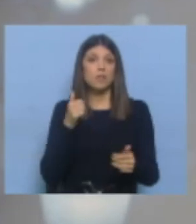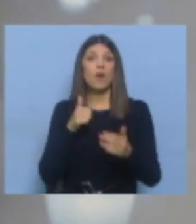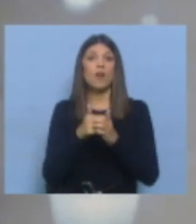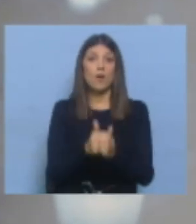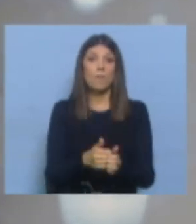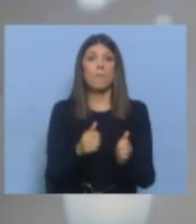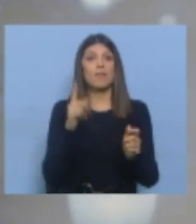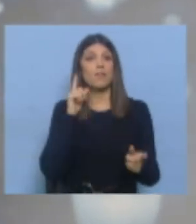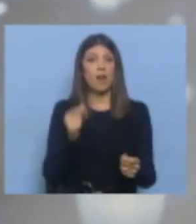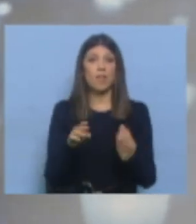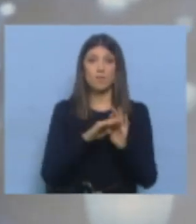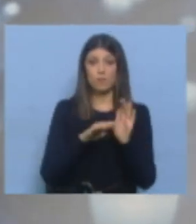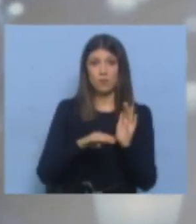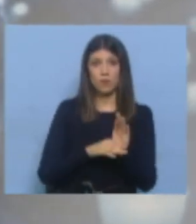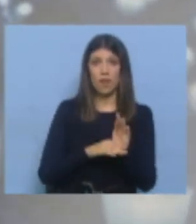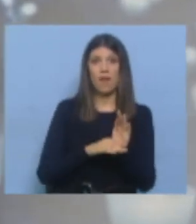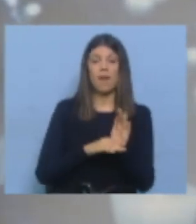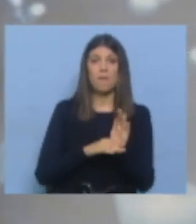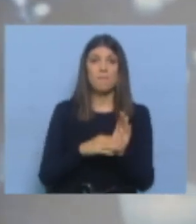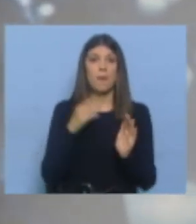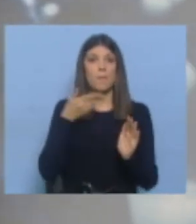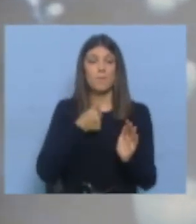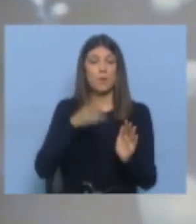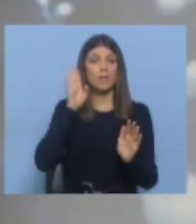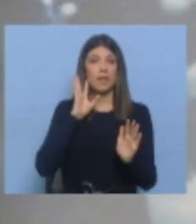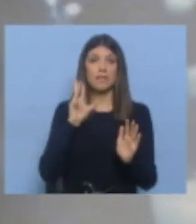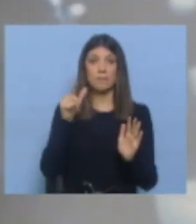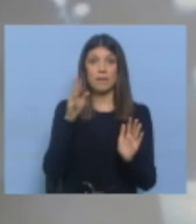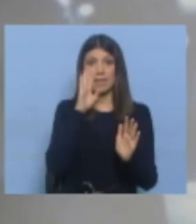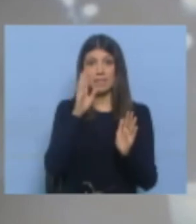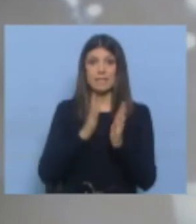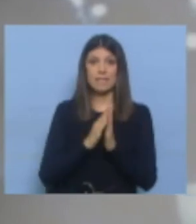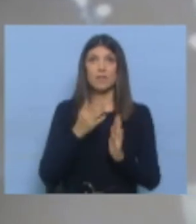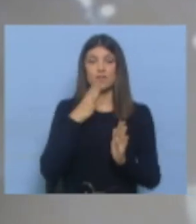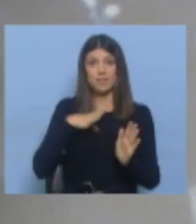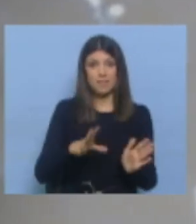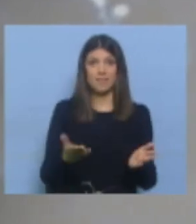a edição rádio do programa Eclésia. Tenha uma boa tarde e até amanhã, se Deus quiser.